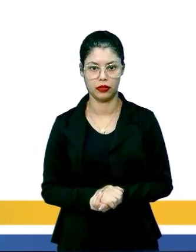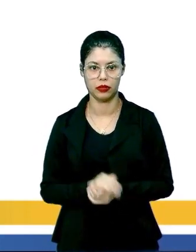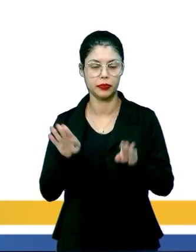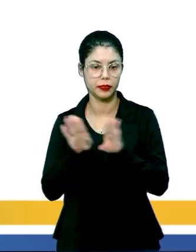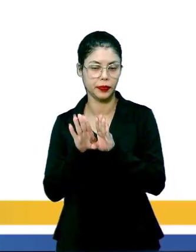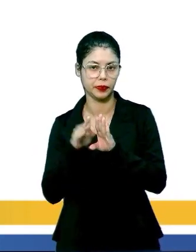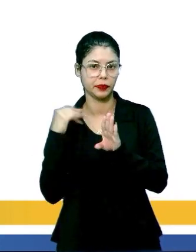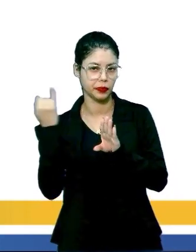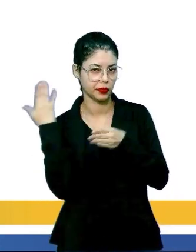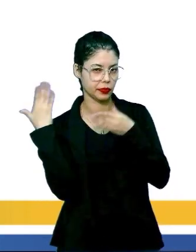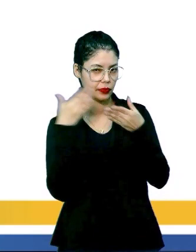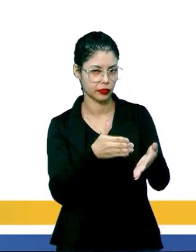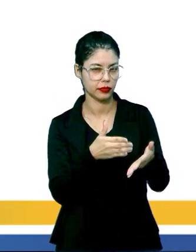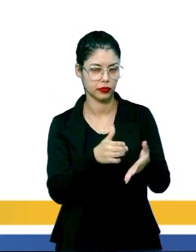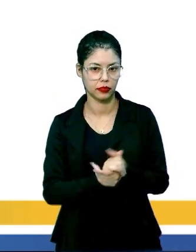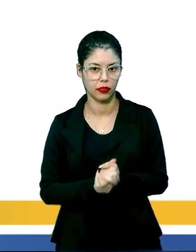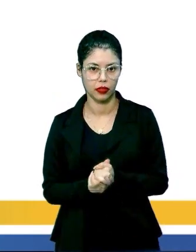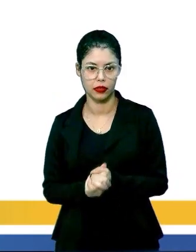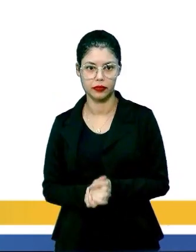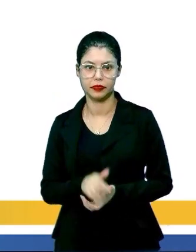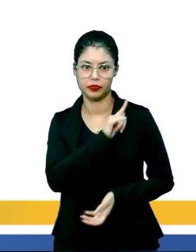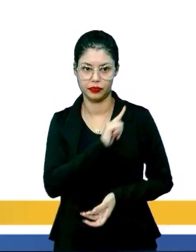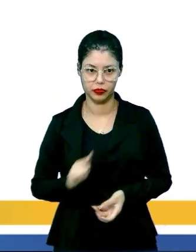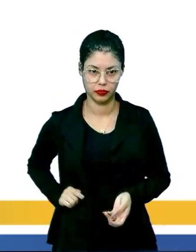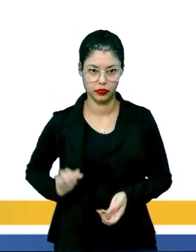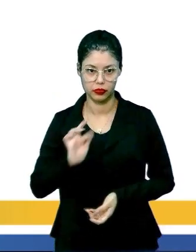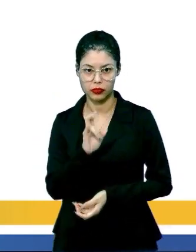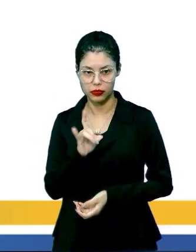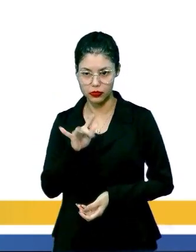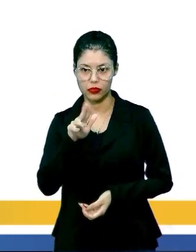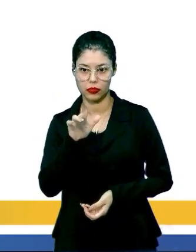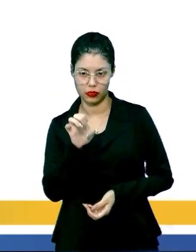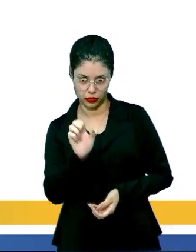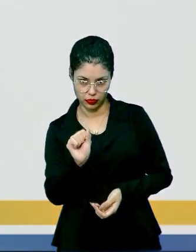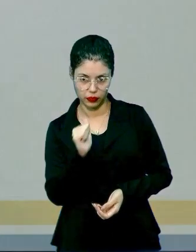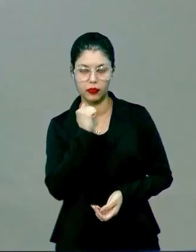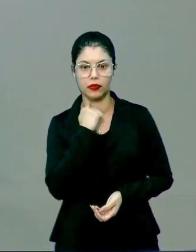mais especificamente, né, durante o governo de Rodrigues Alves,